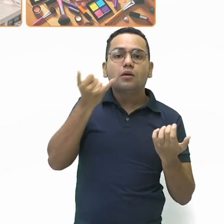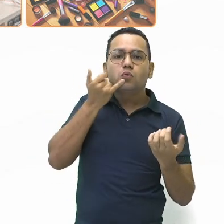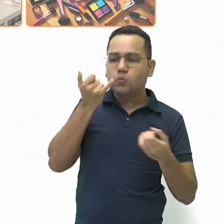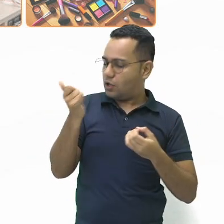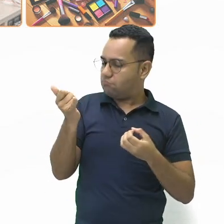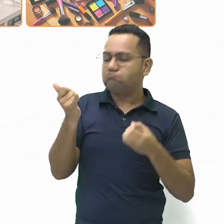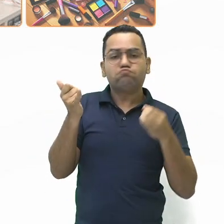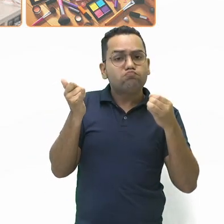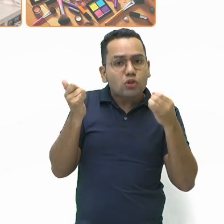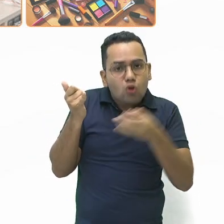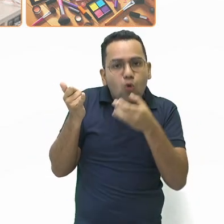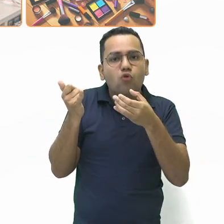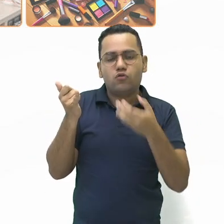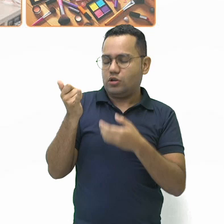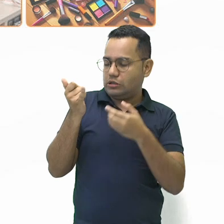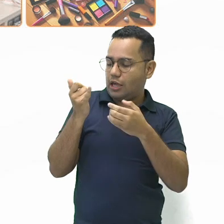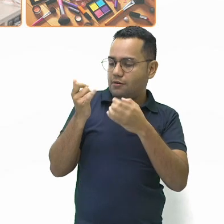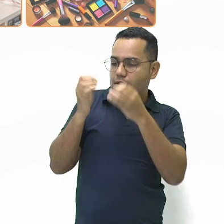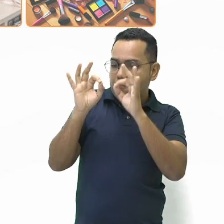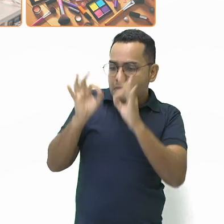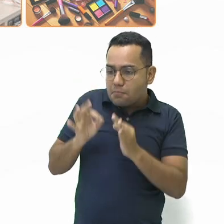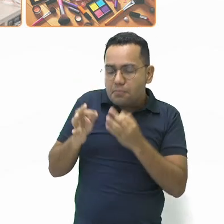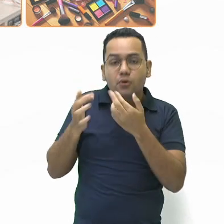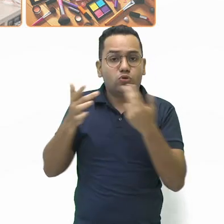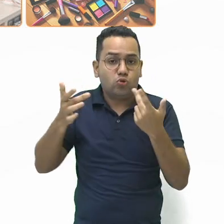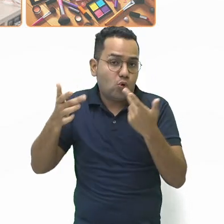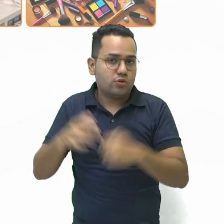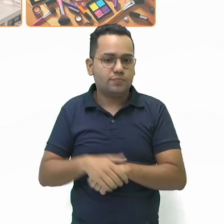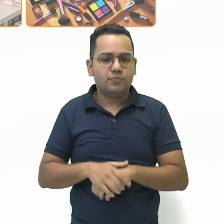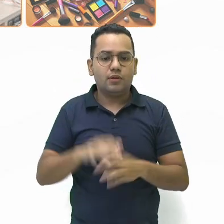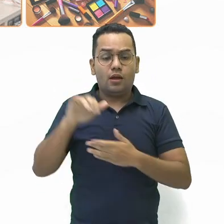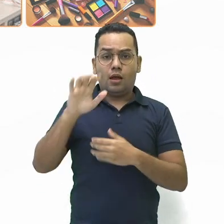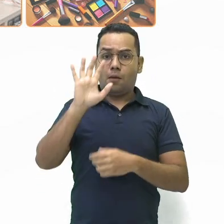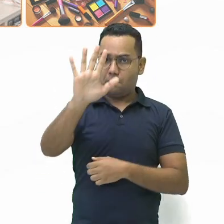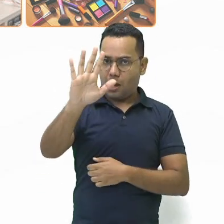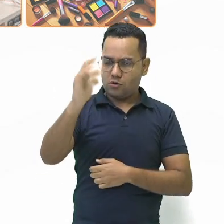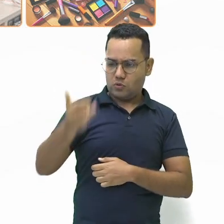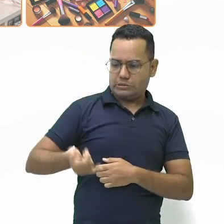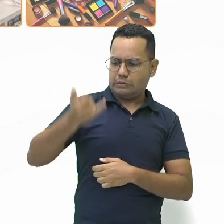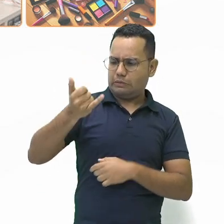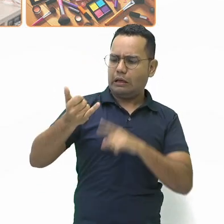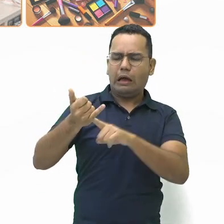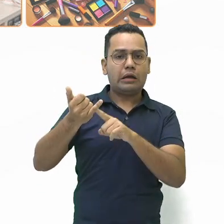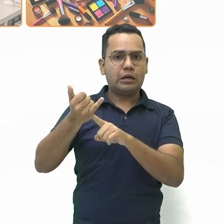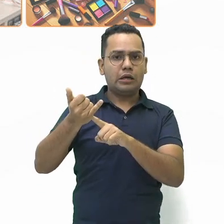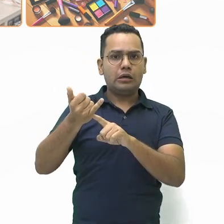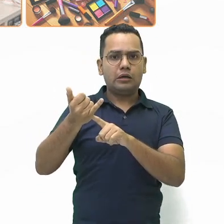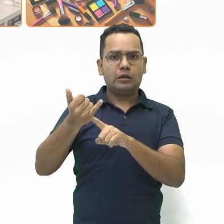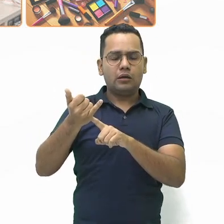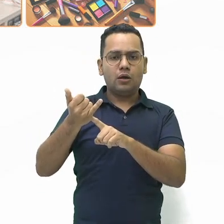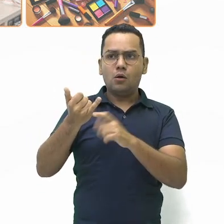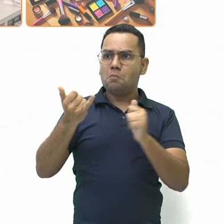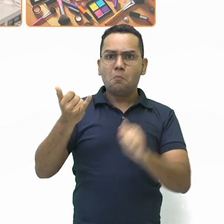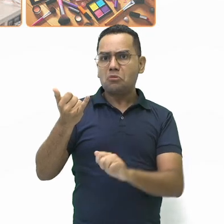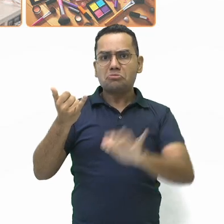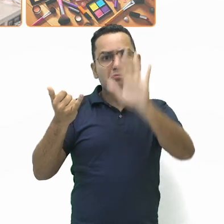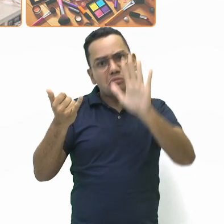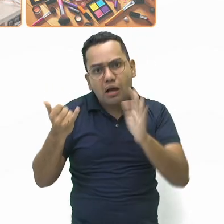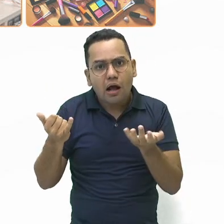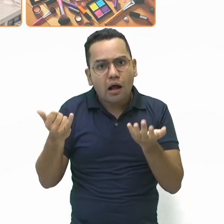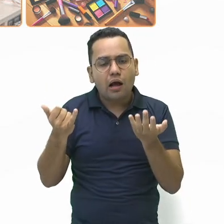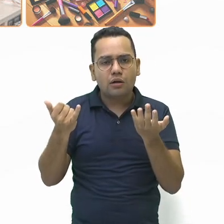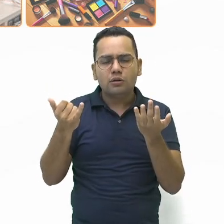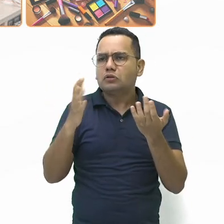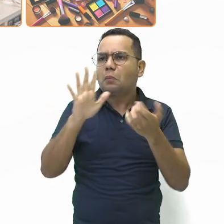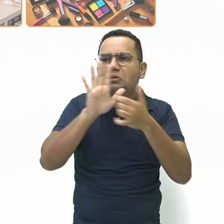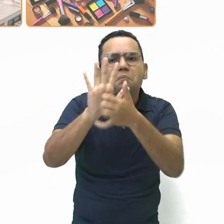se comunicar e tudo mais. Outra coisa é ter um celular que é 3 vezes o preço só para você mostrar para os outros que você tem. Então